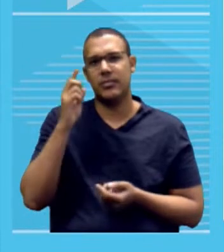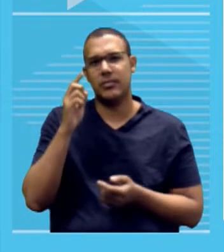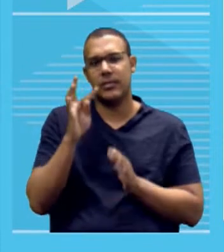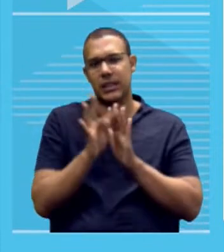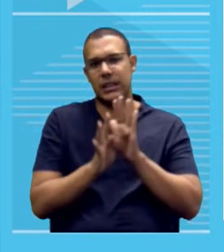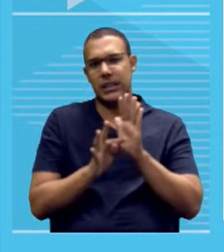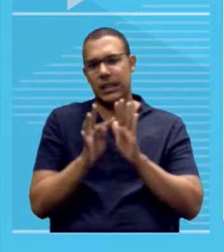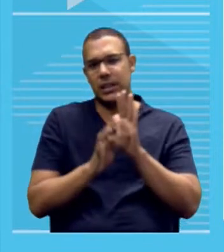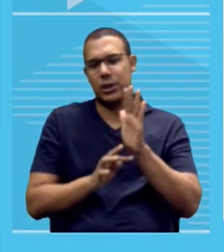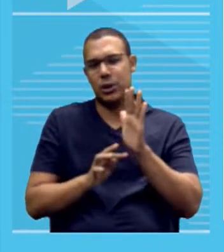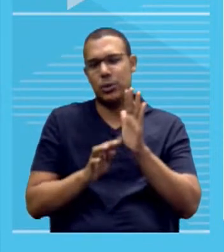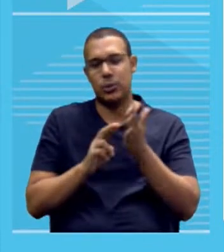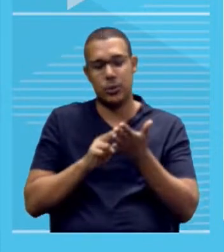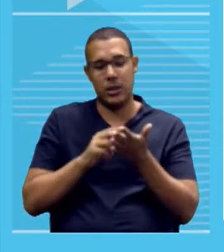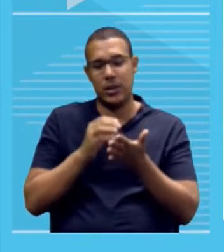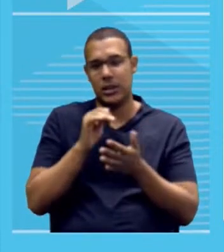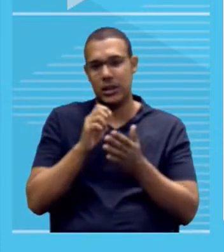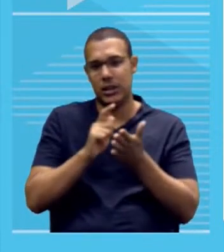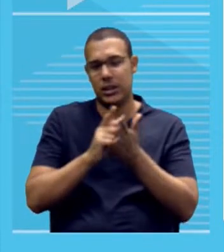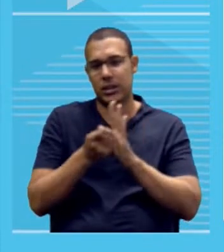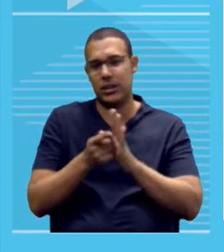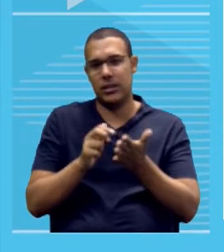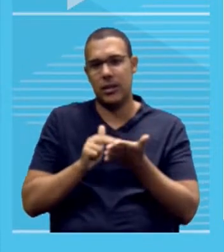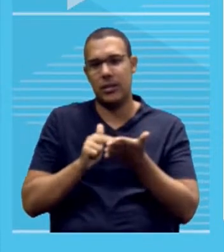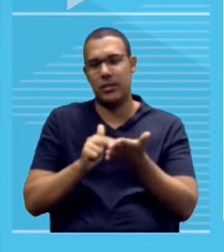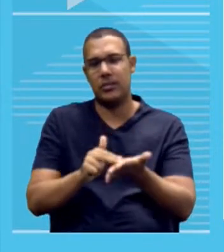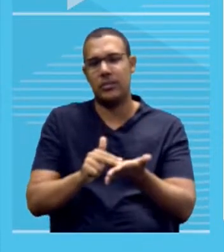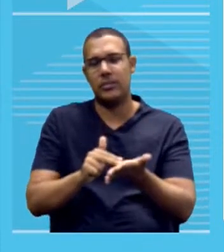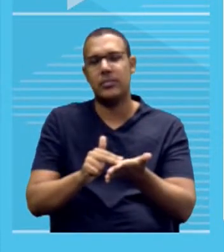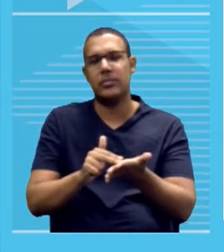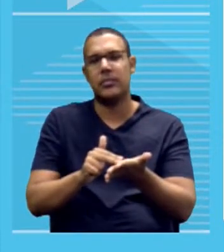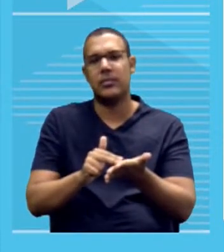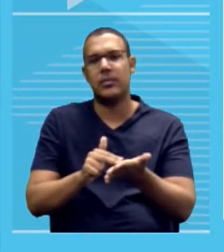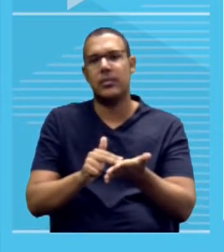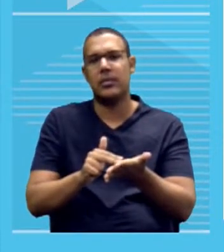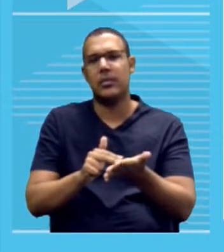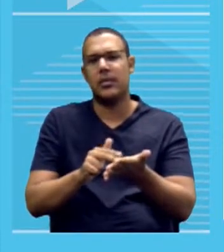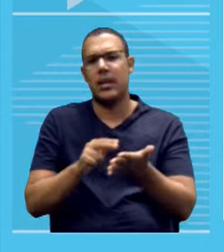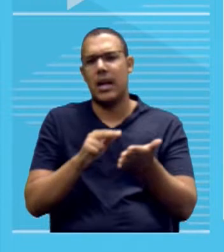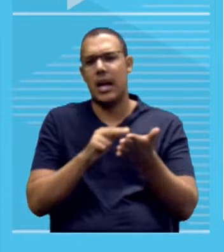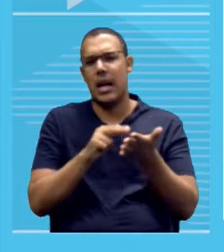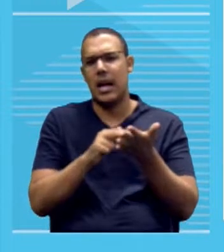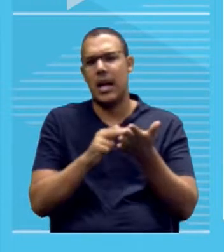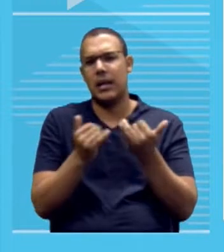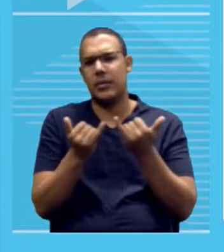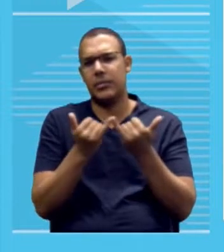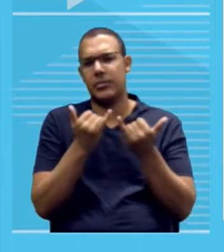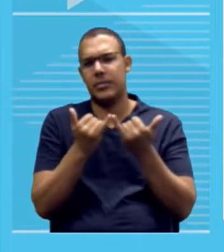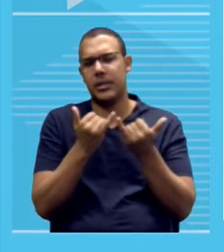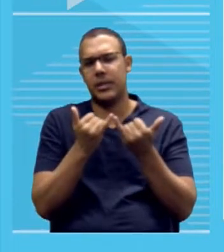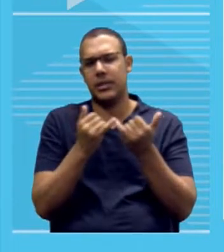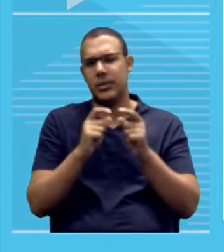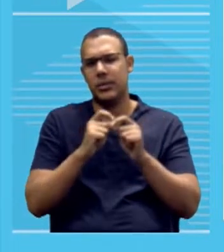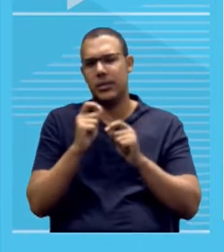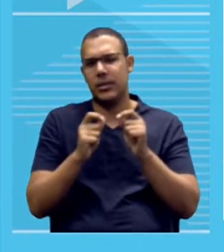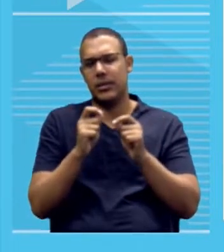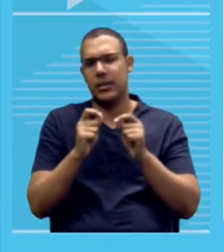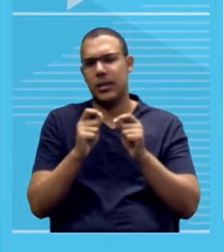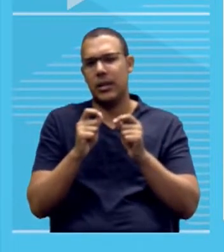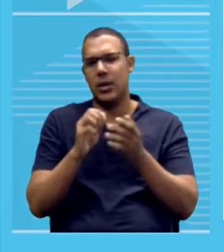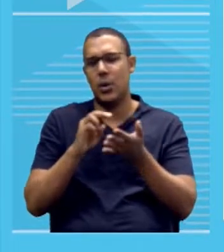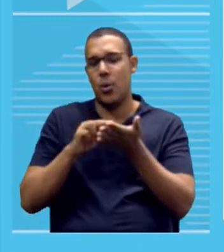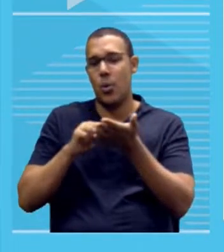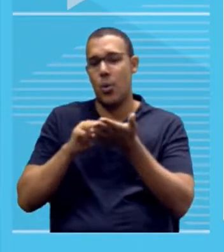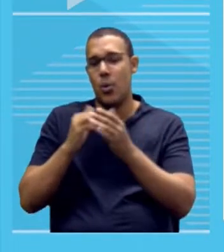carta por exemplo uma carta Ela é bem próxima do que a gente utiliza hoje todos os dias que é o e-mail